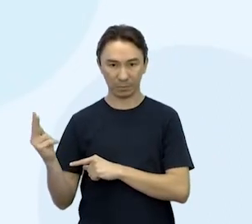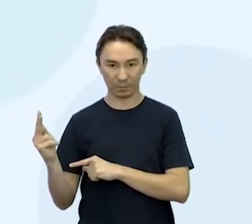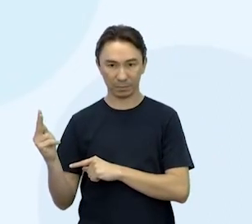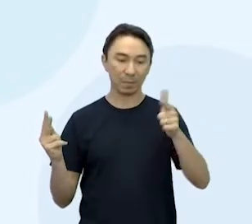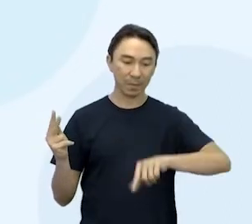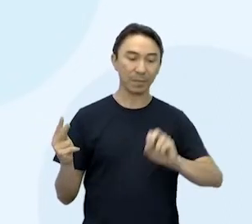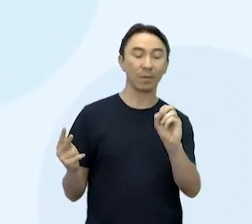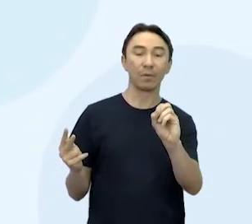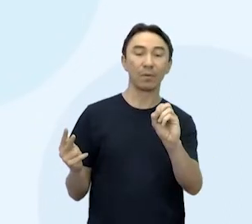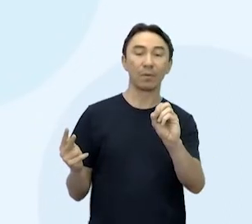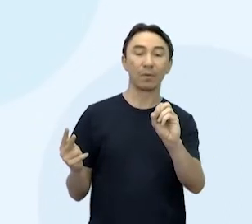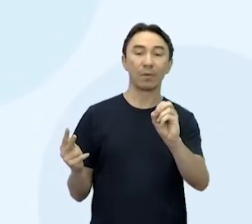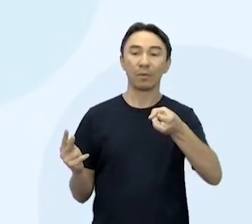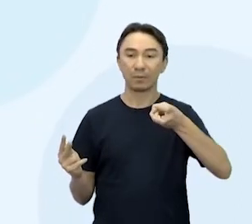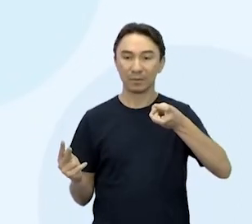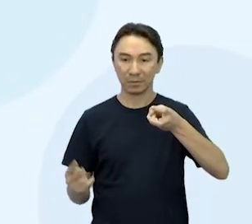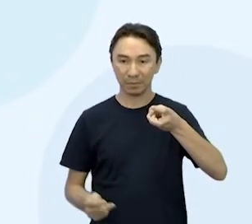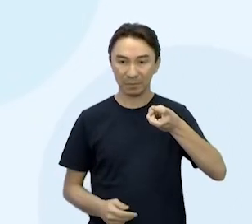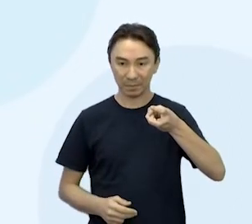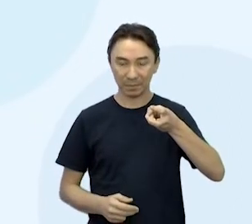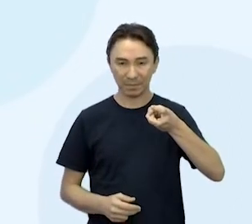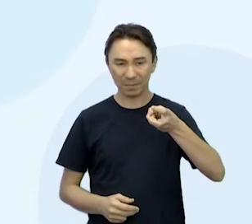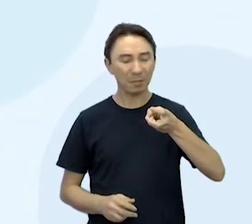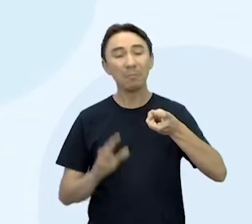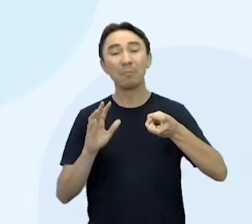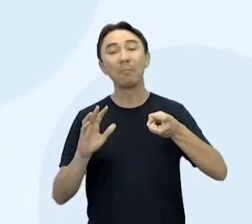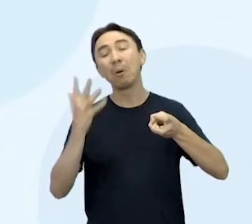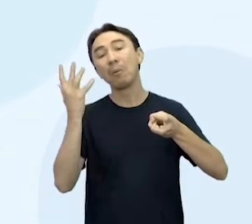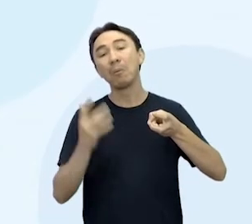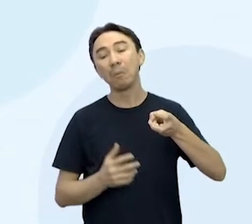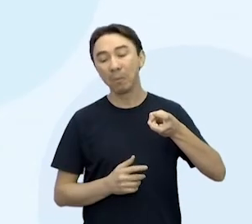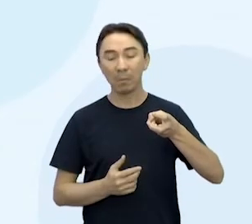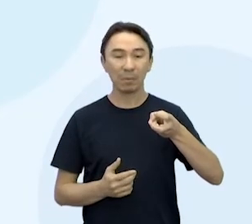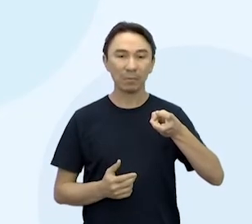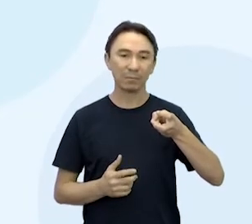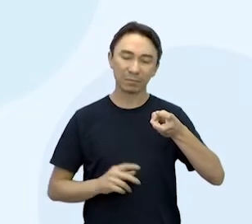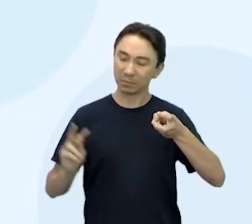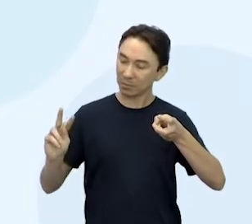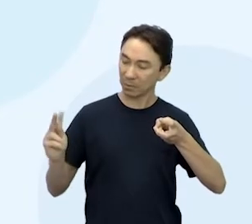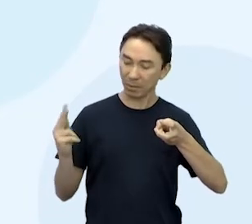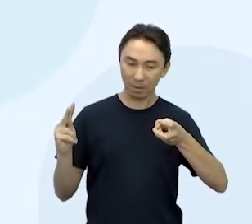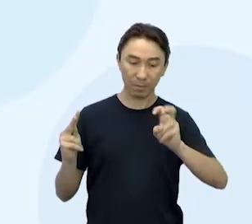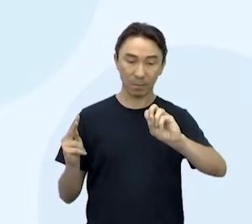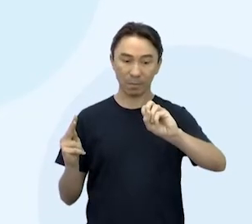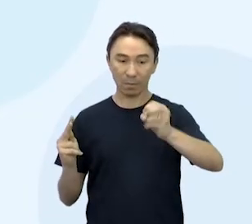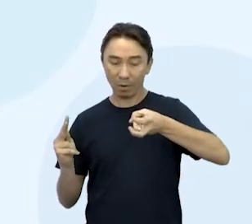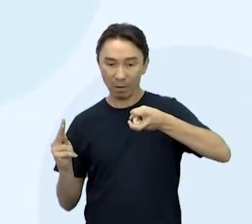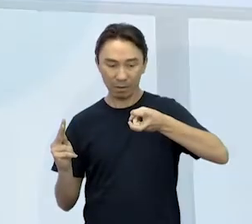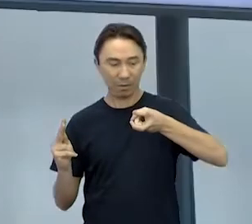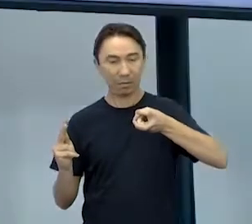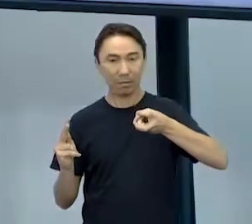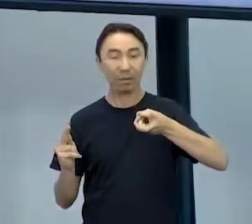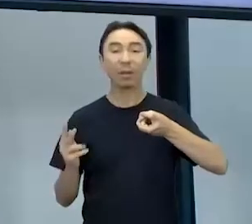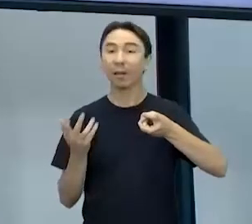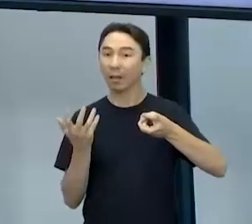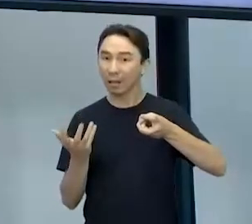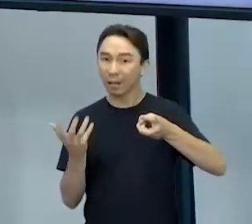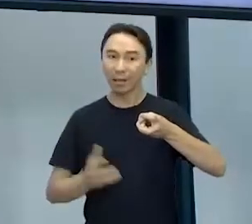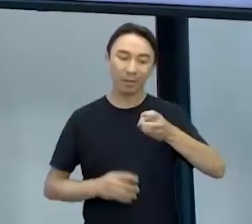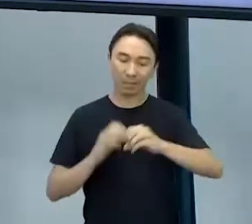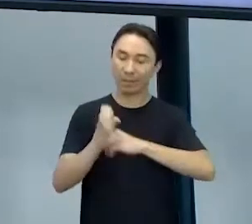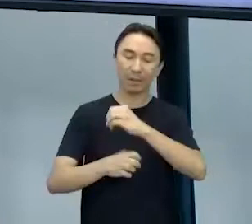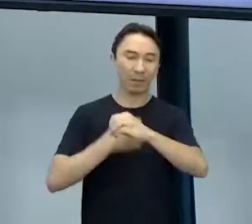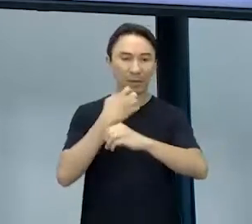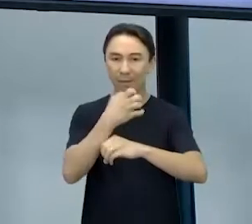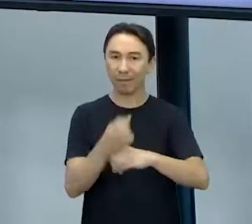o oxigênio, tá? Então, o que que acontece? Tanto o hidrogênio como o oxigênio, eles querem ganhar